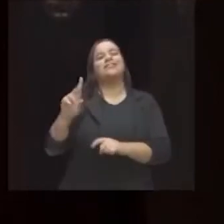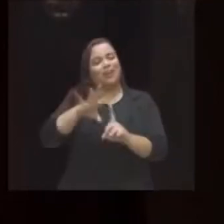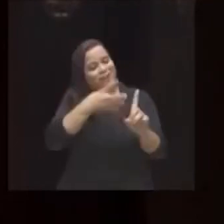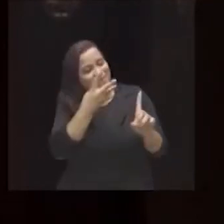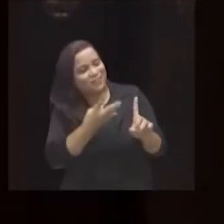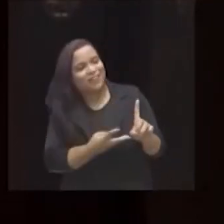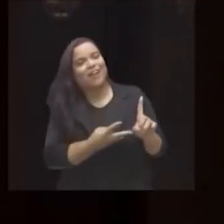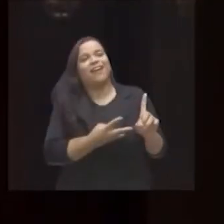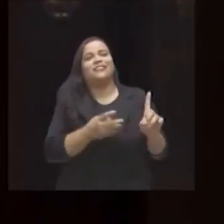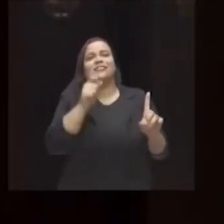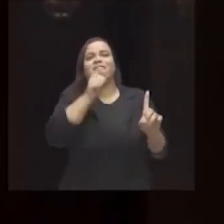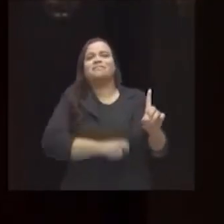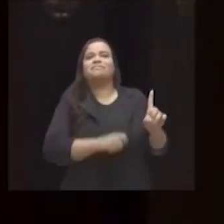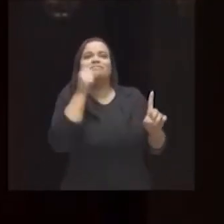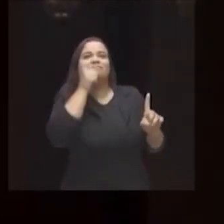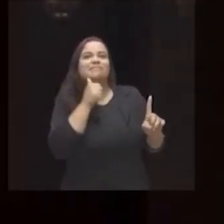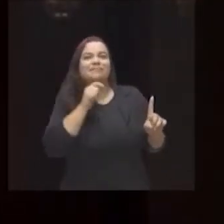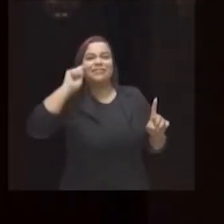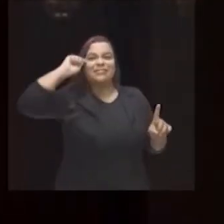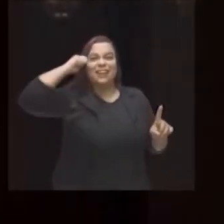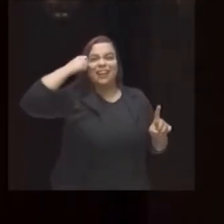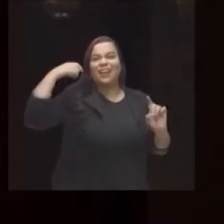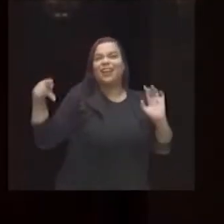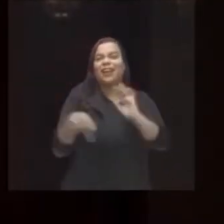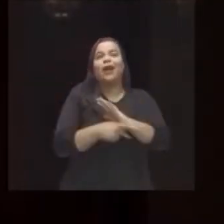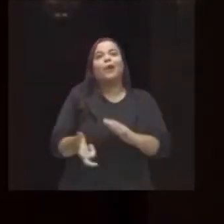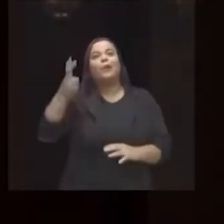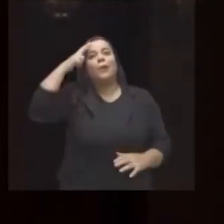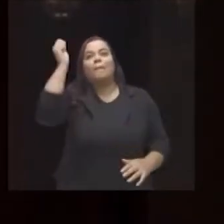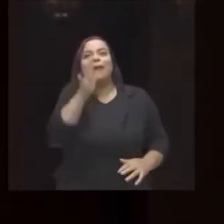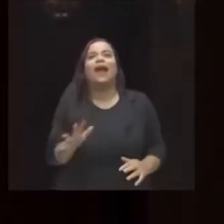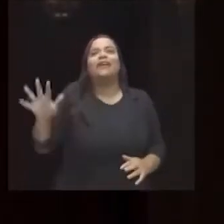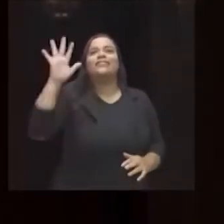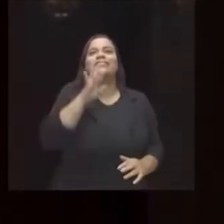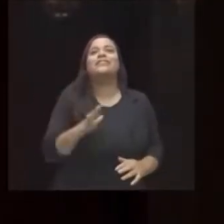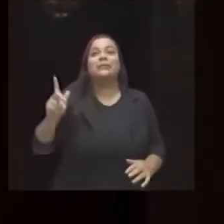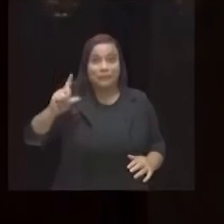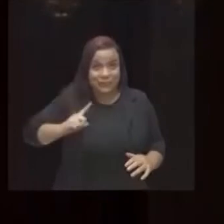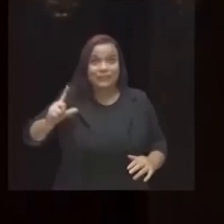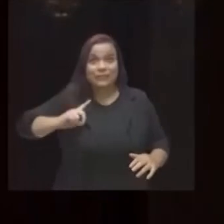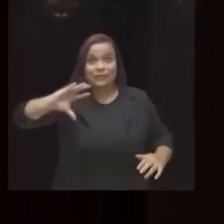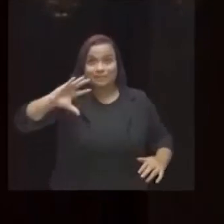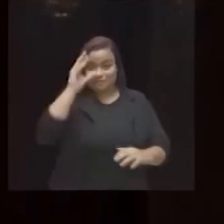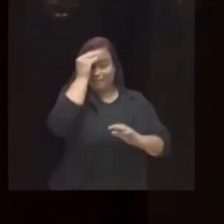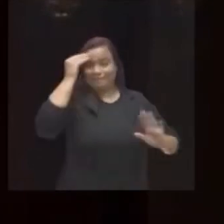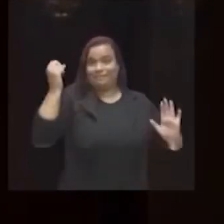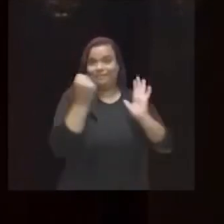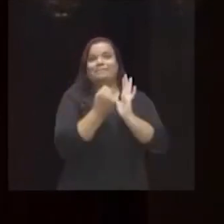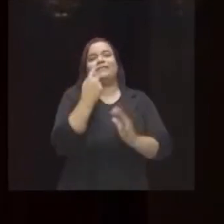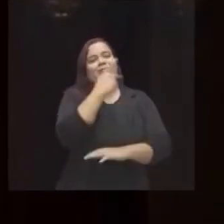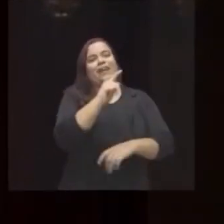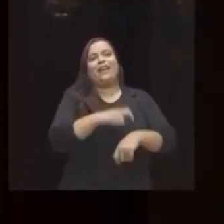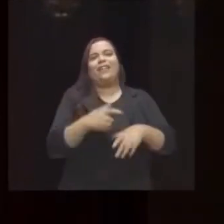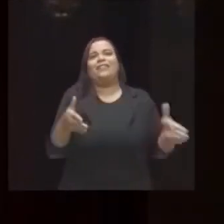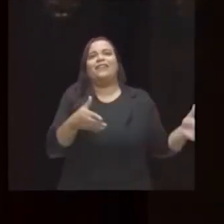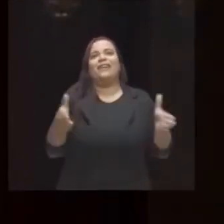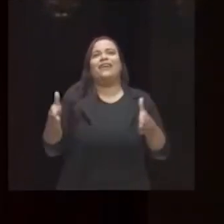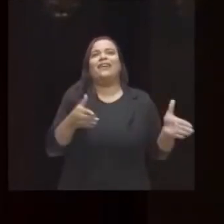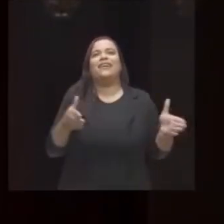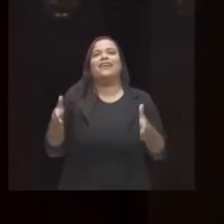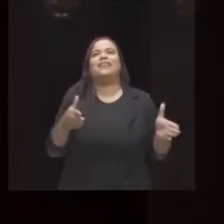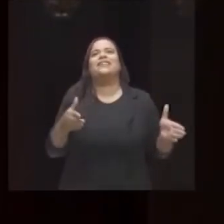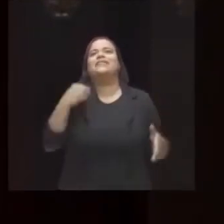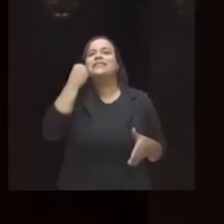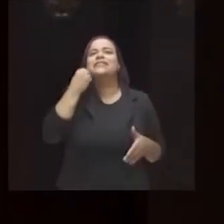grande figura negra da cultura brasileira que marcou seu tempo com uma